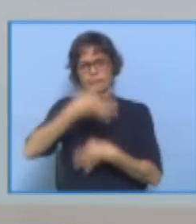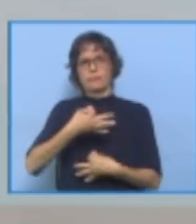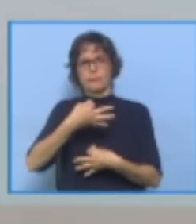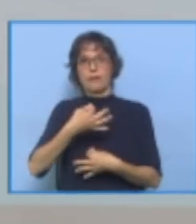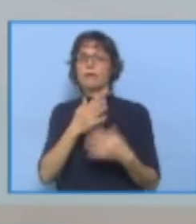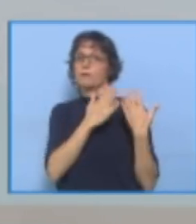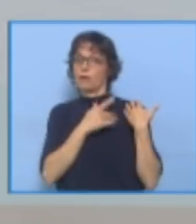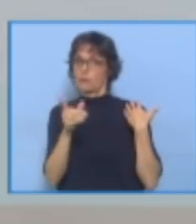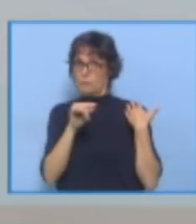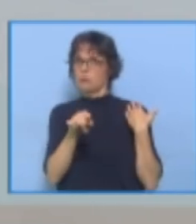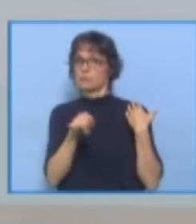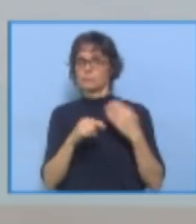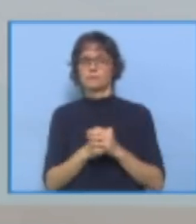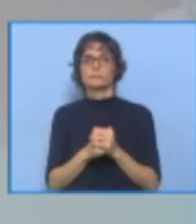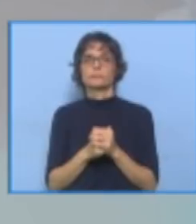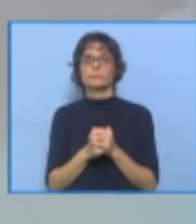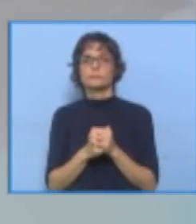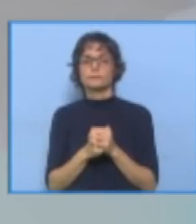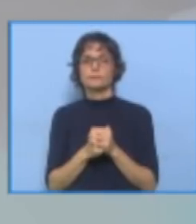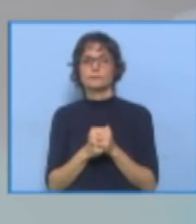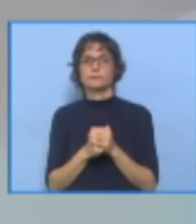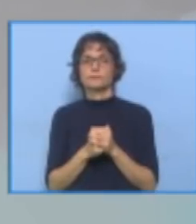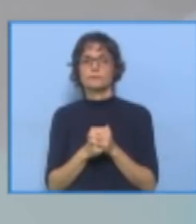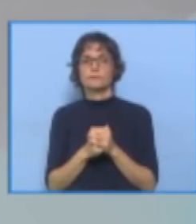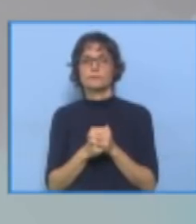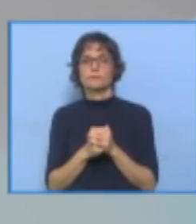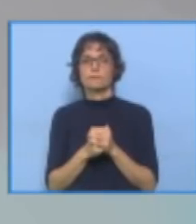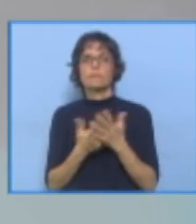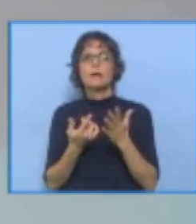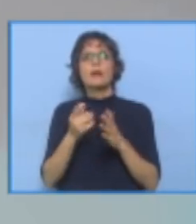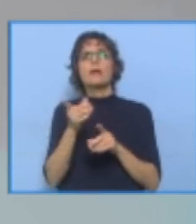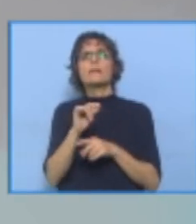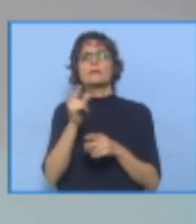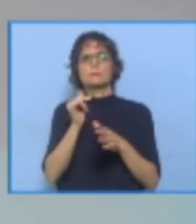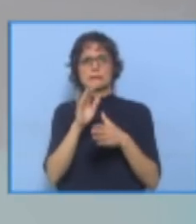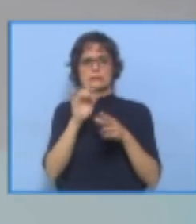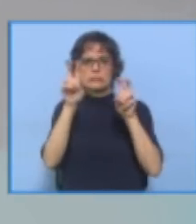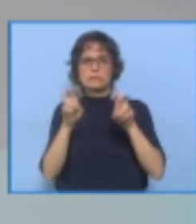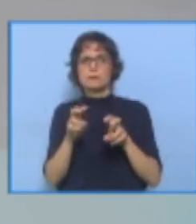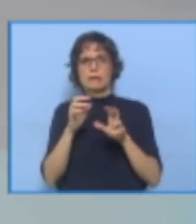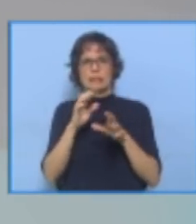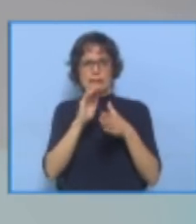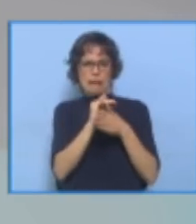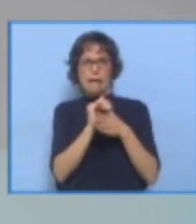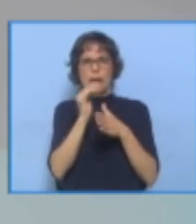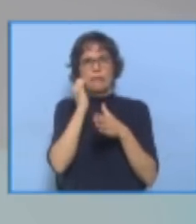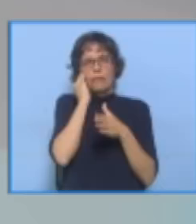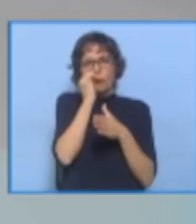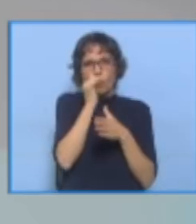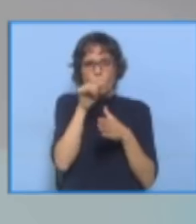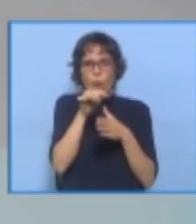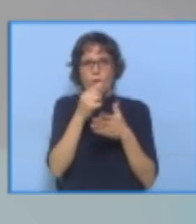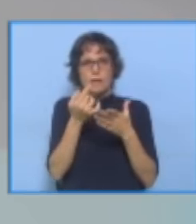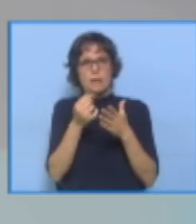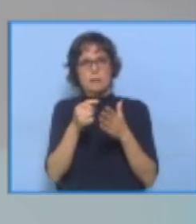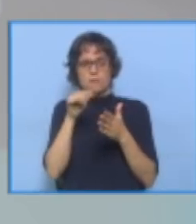responsabilidade da pessoa. Depois, sobre este tema em específico, as Cartas da Dor têm um ponto aqui central,